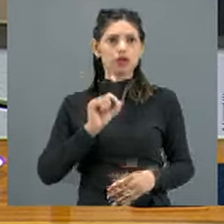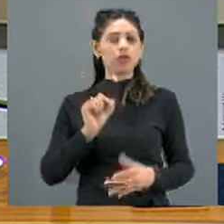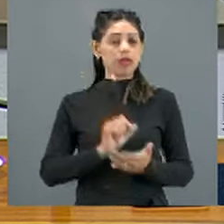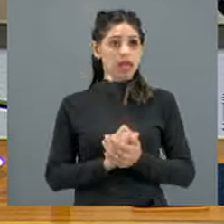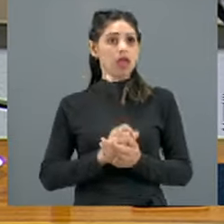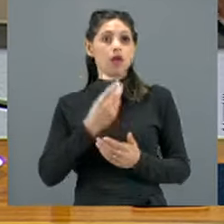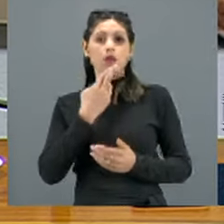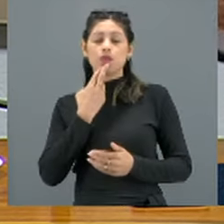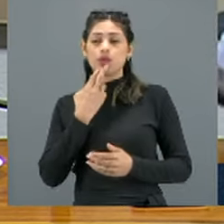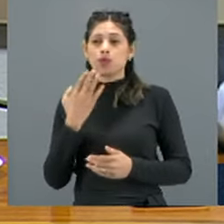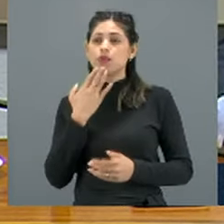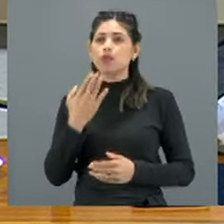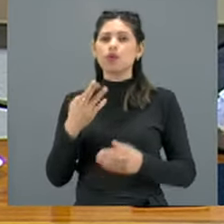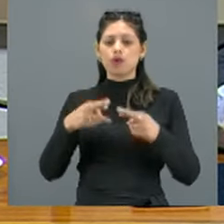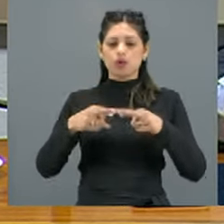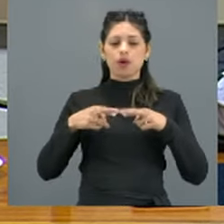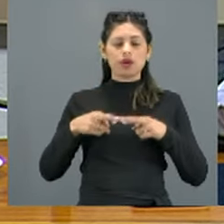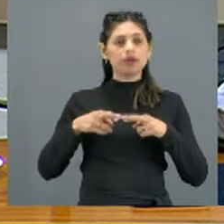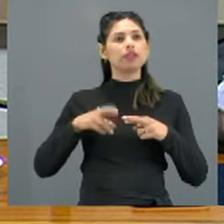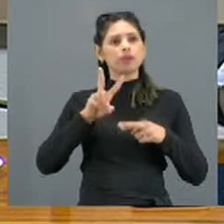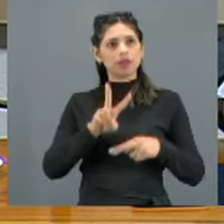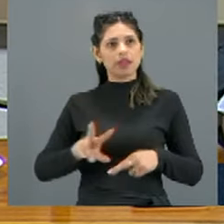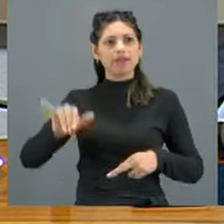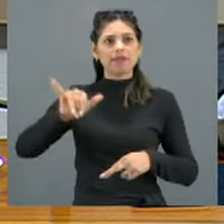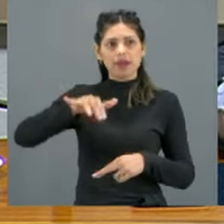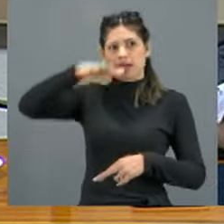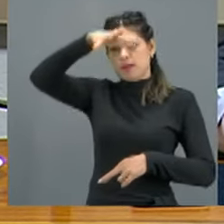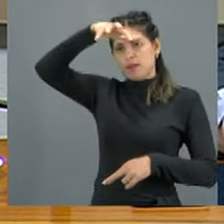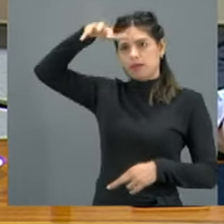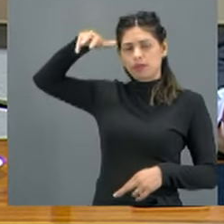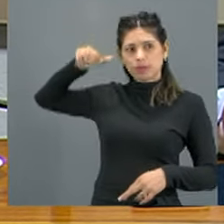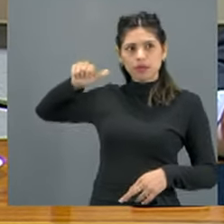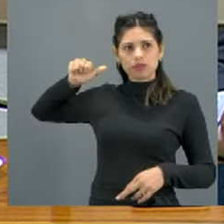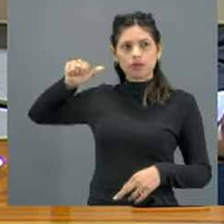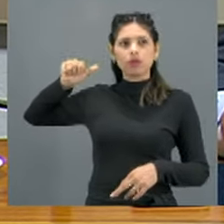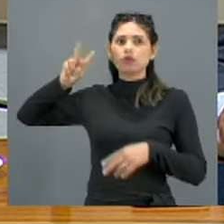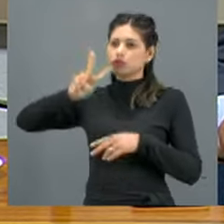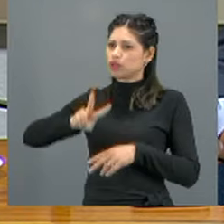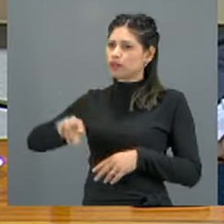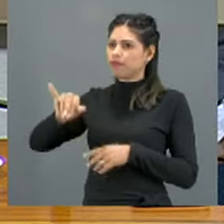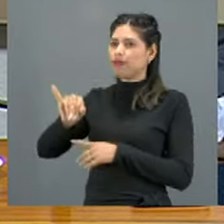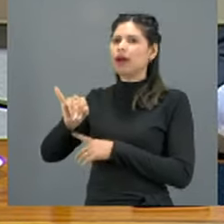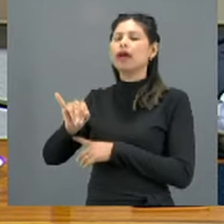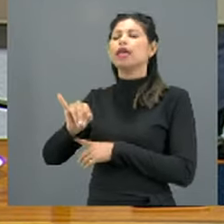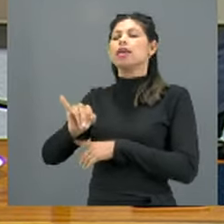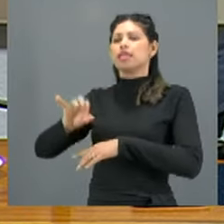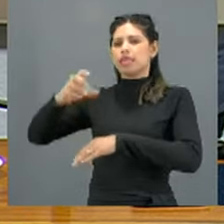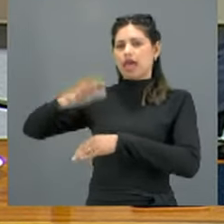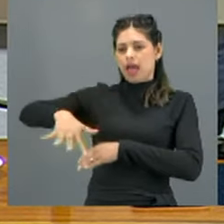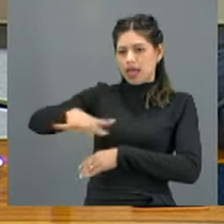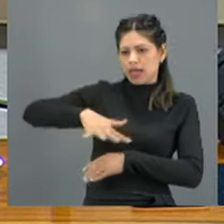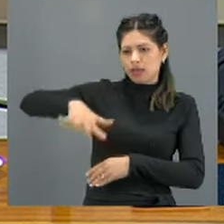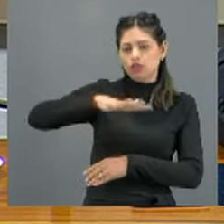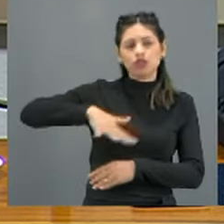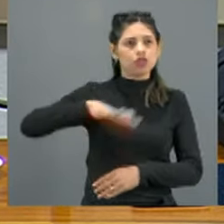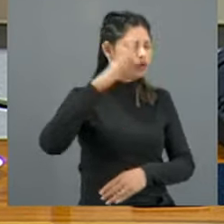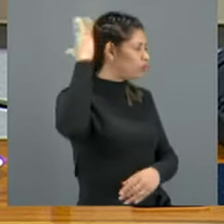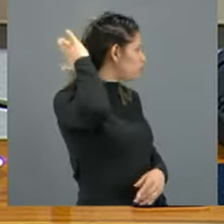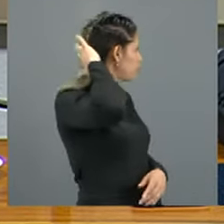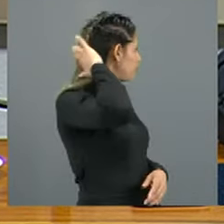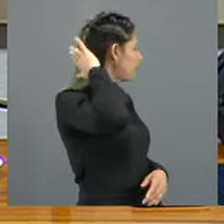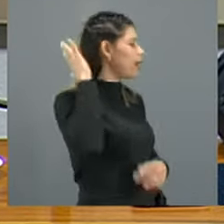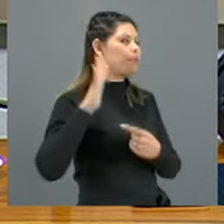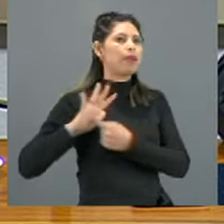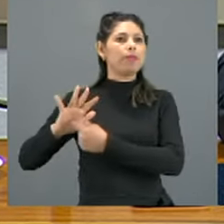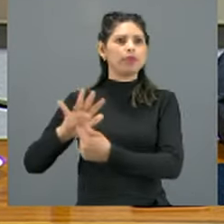ir, logo depois do Mato Grosso, para ir lá nessa área do Pará, para mostrar ao Brasil essa outra faceta.